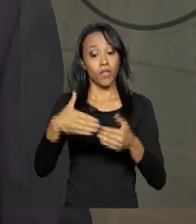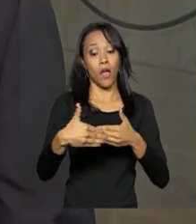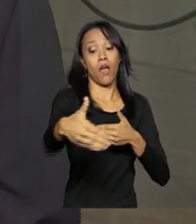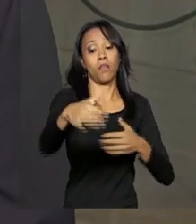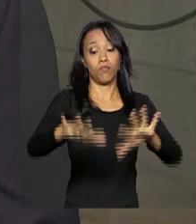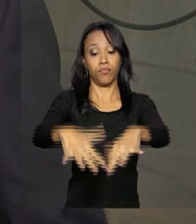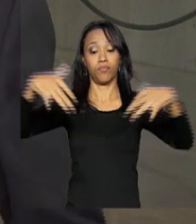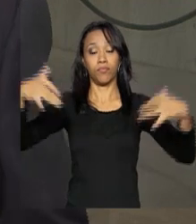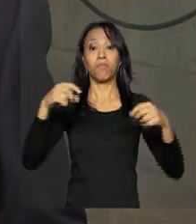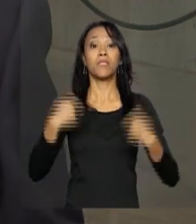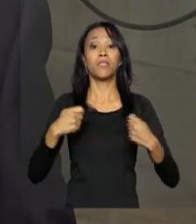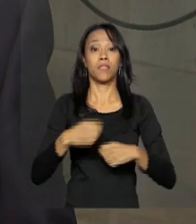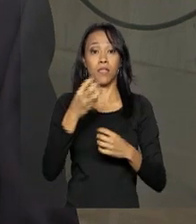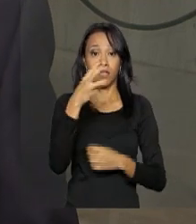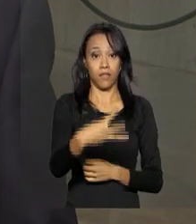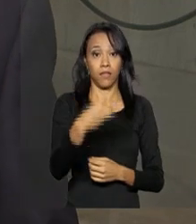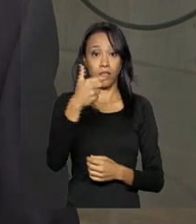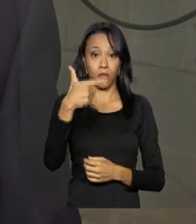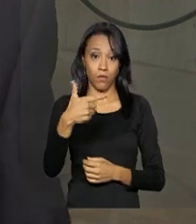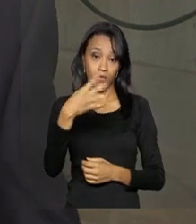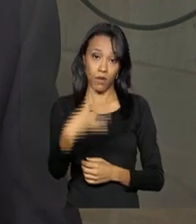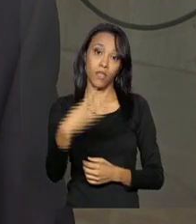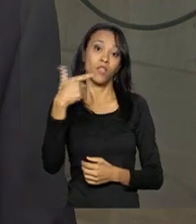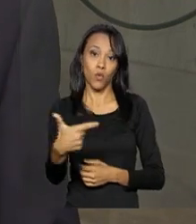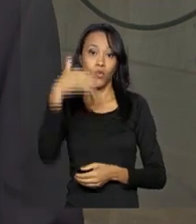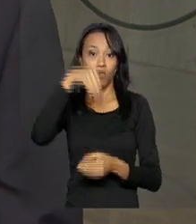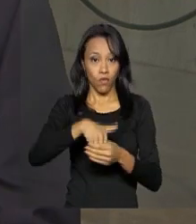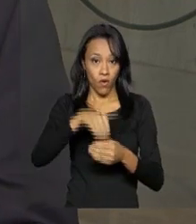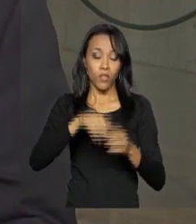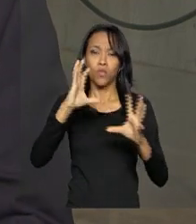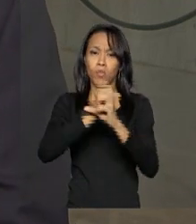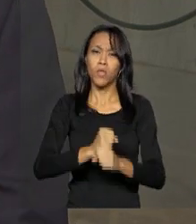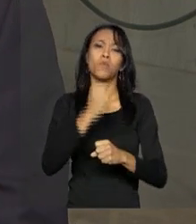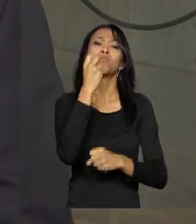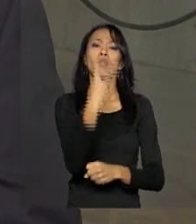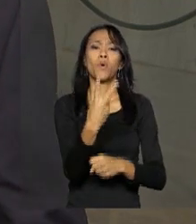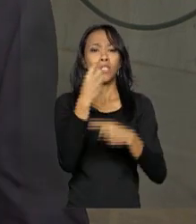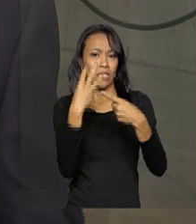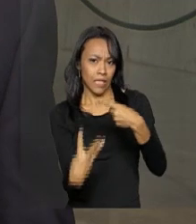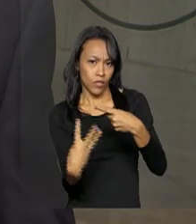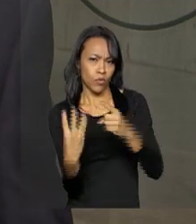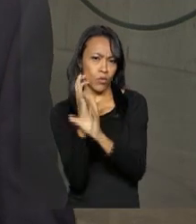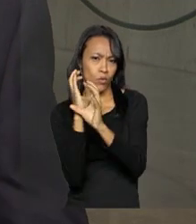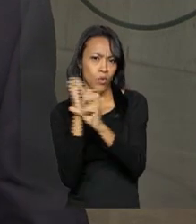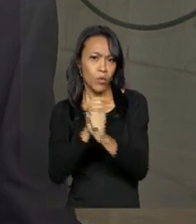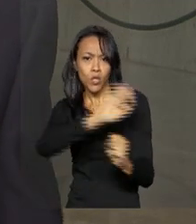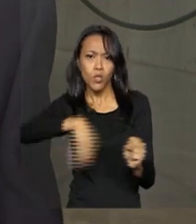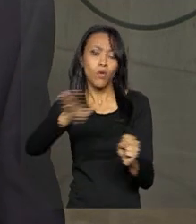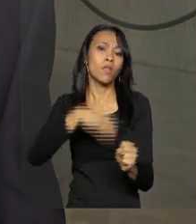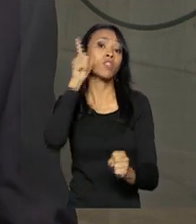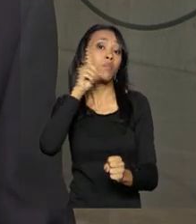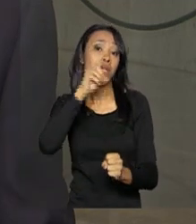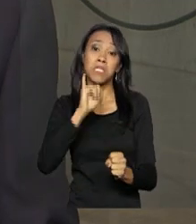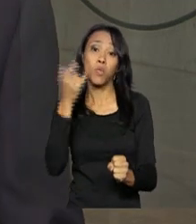precisa de 342 votos o equivalente a 23 do total de Deputados se não alcançar esse número vai ser